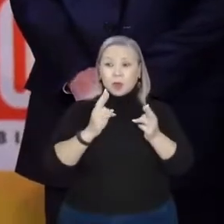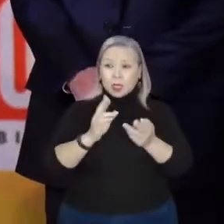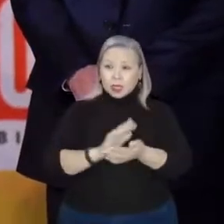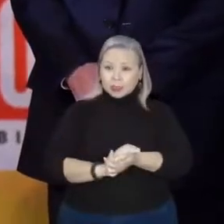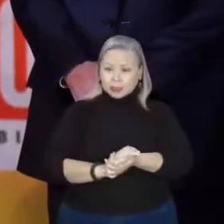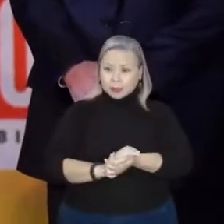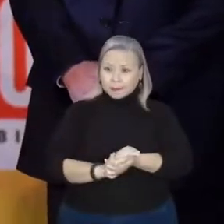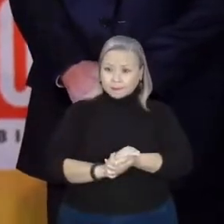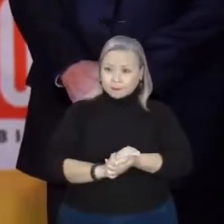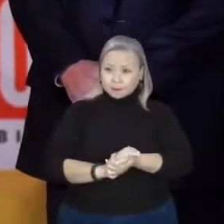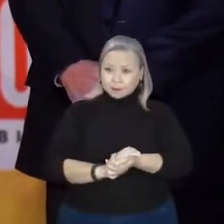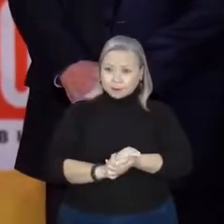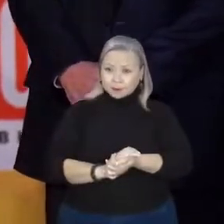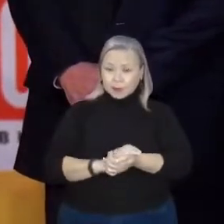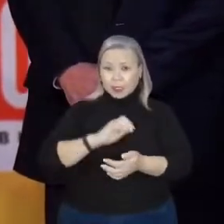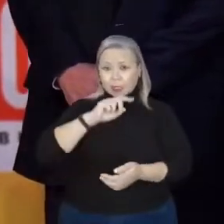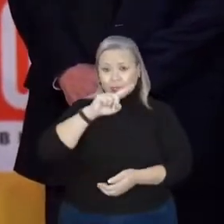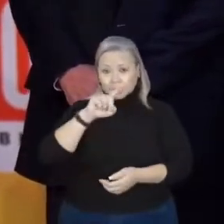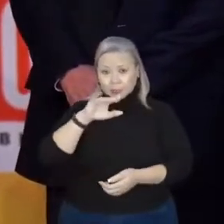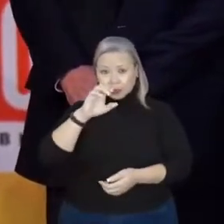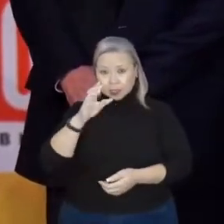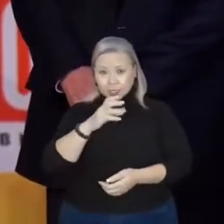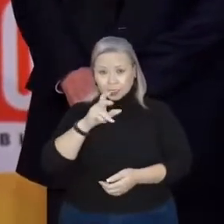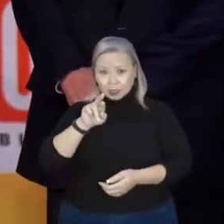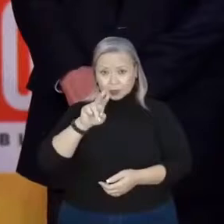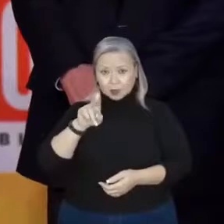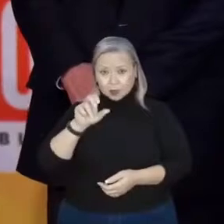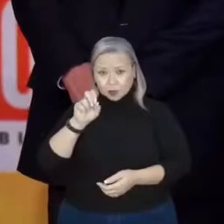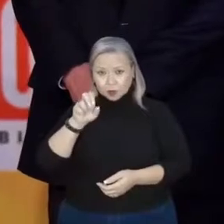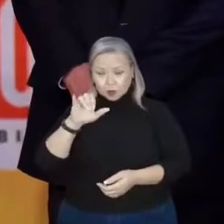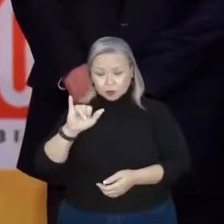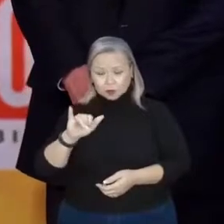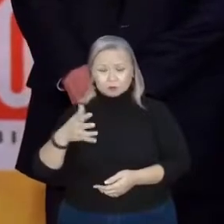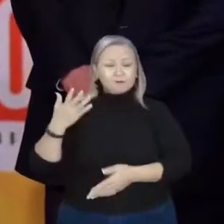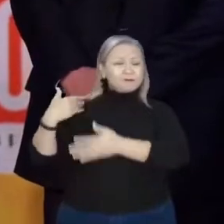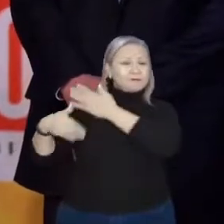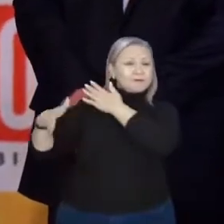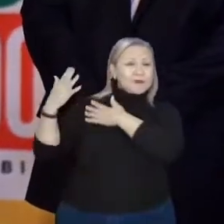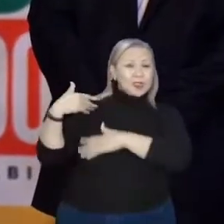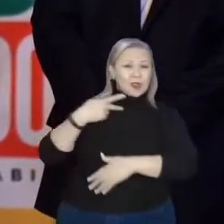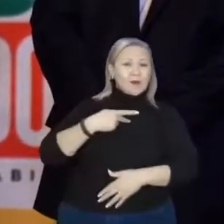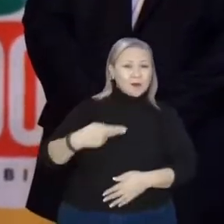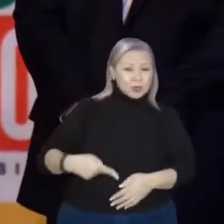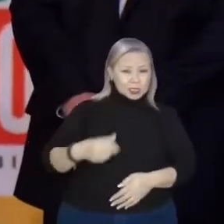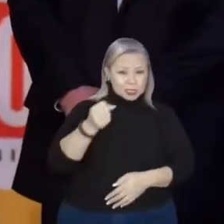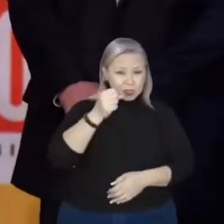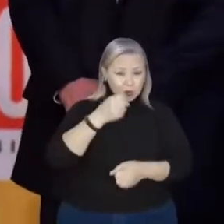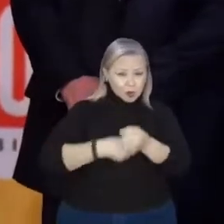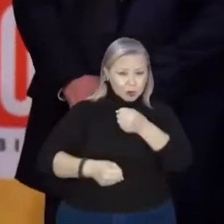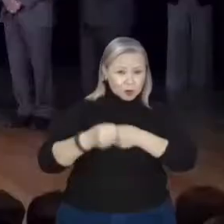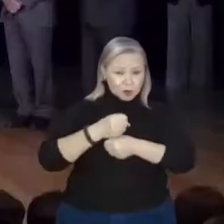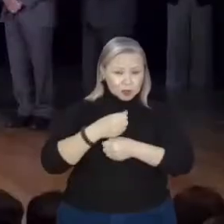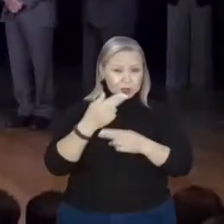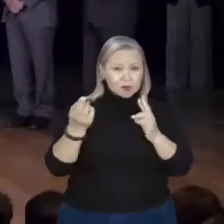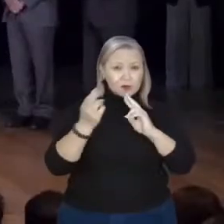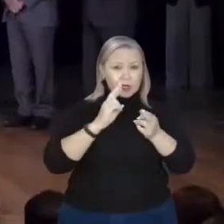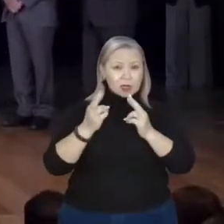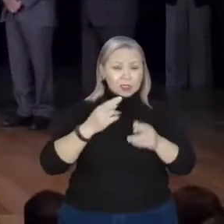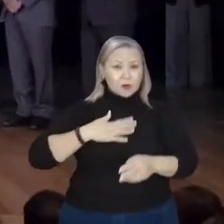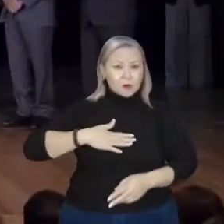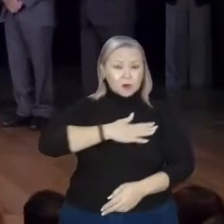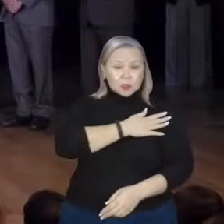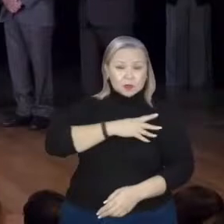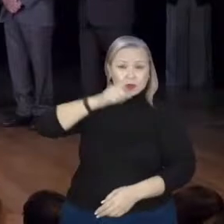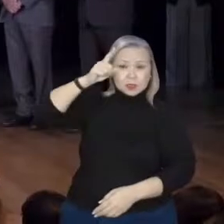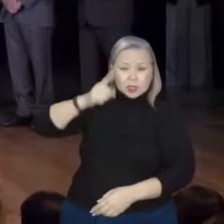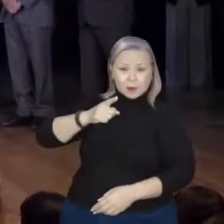Zé Múcio. Veja, eu fui presidente 8 anos, eu tive uma relação com as Forças Armadas que foi,